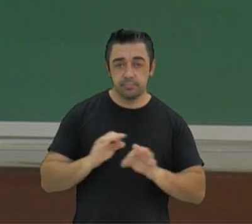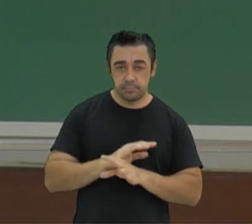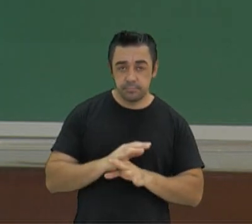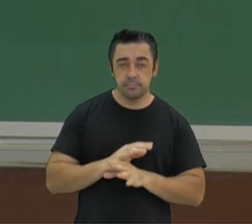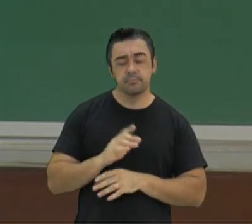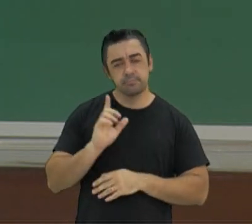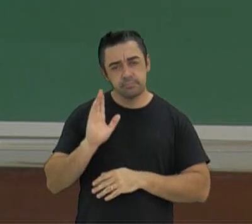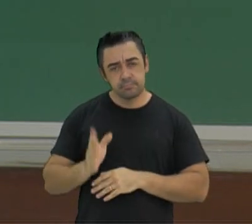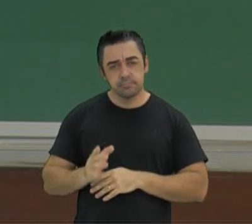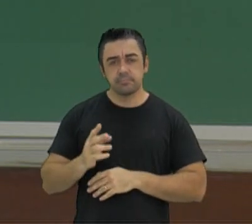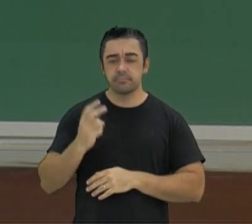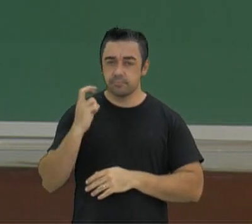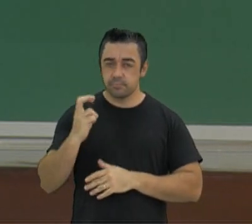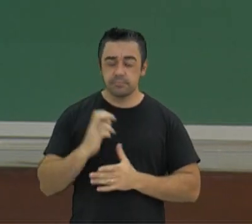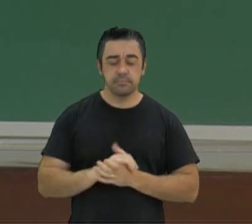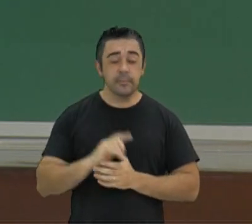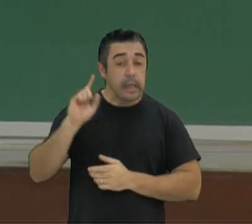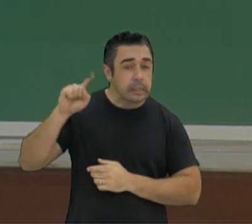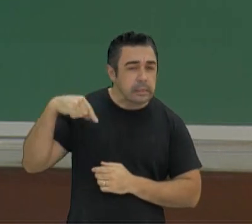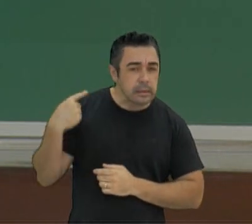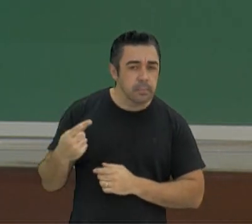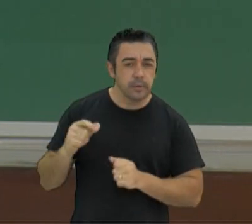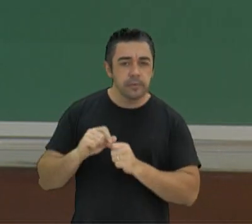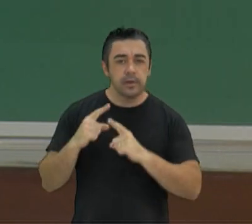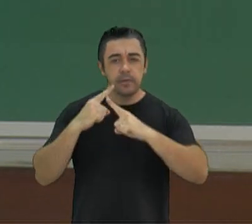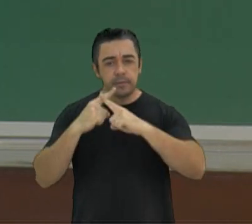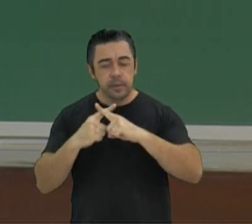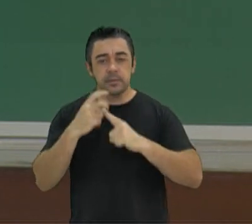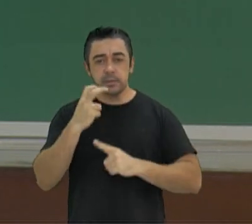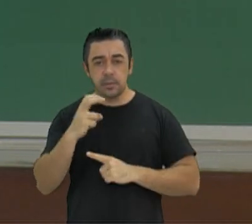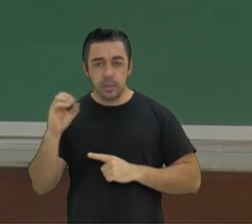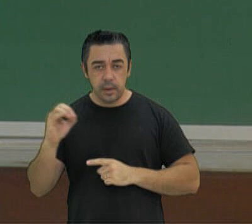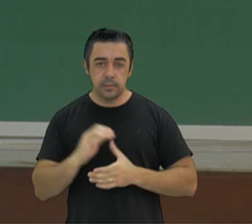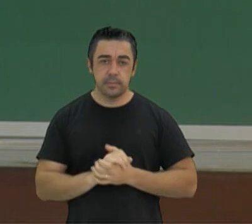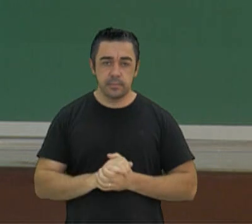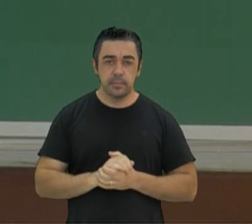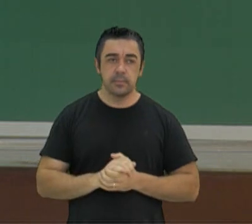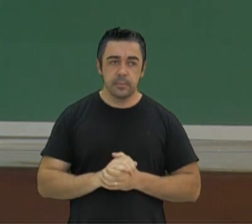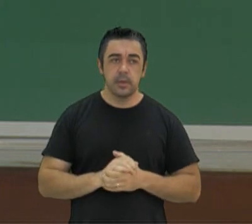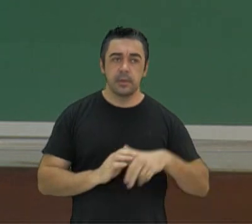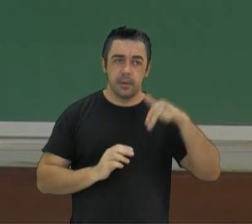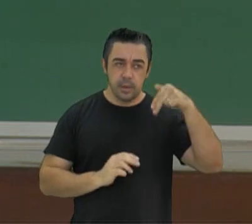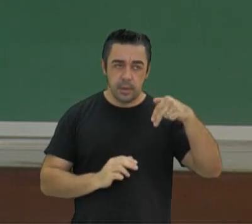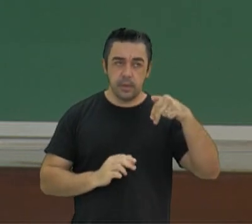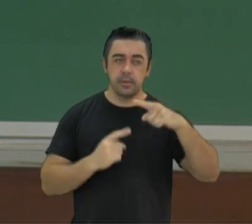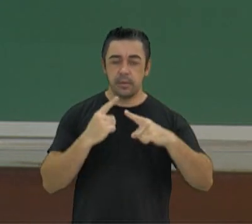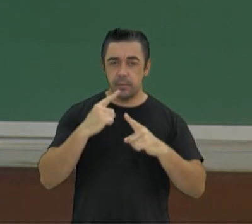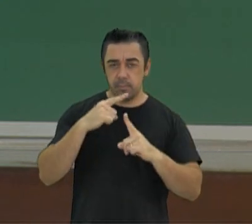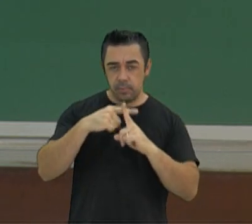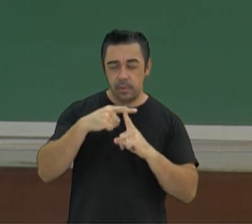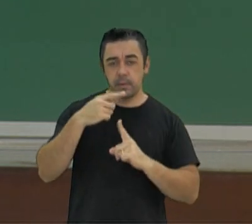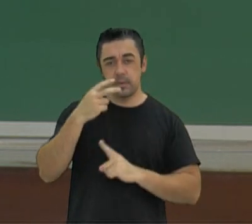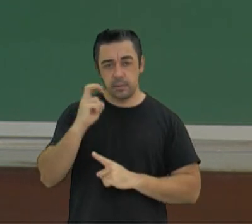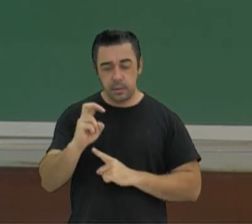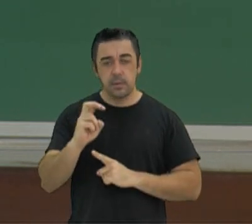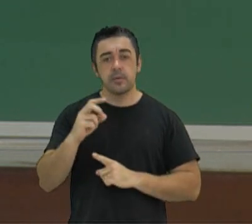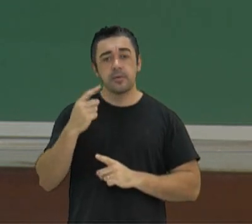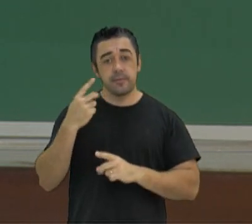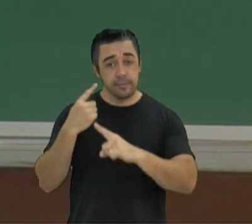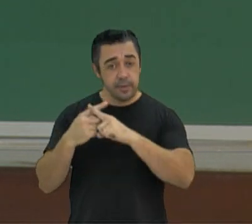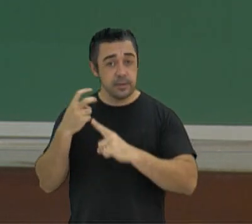Então, somamos aqui com 5. E depois multiplique tudo por 50. Então, N vezes 2 mais 5 vezes